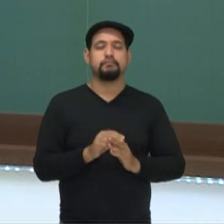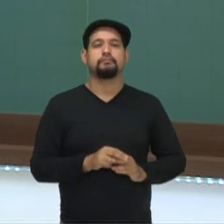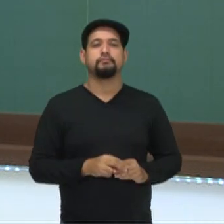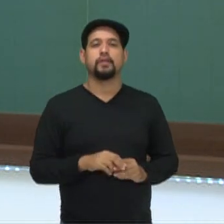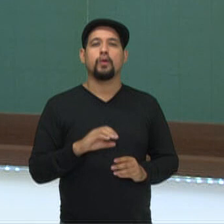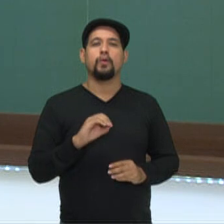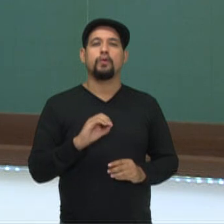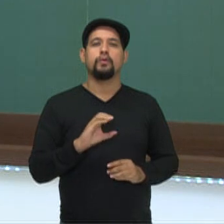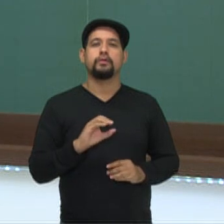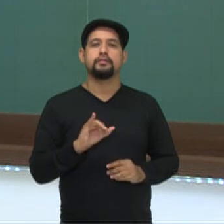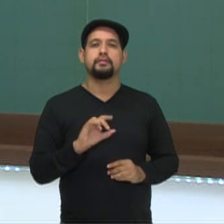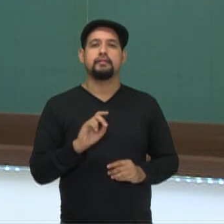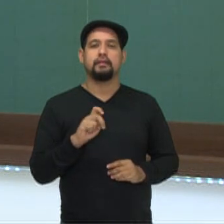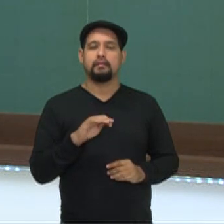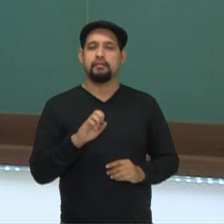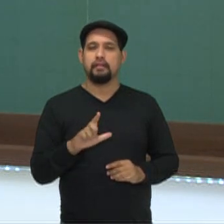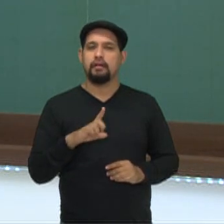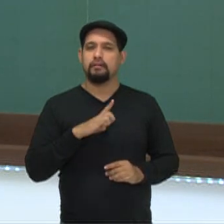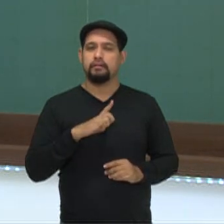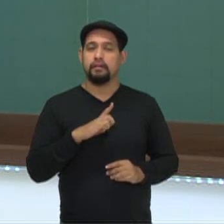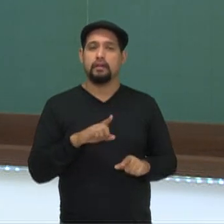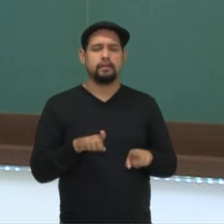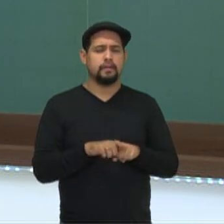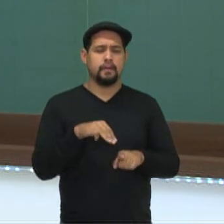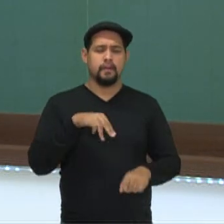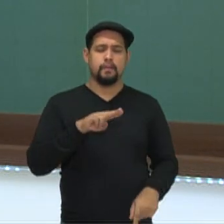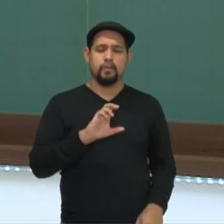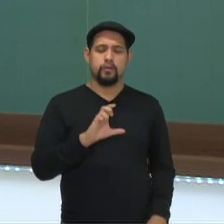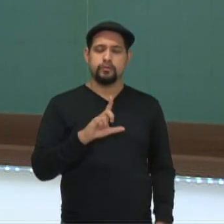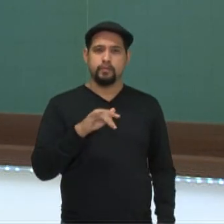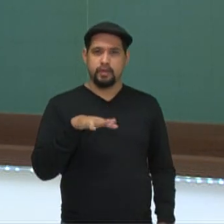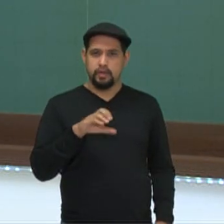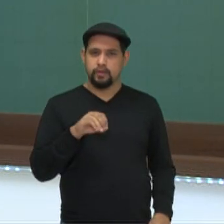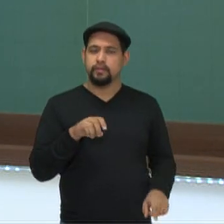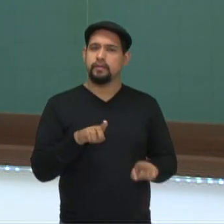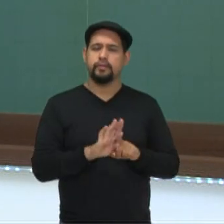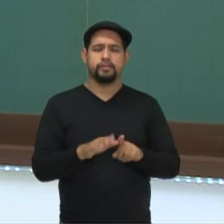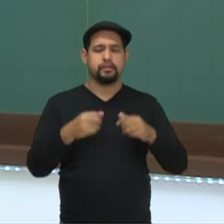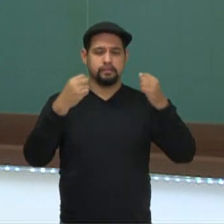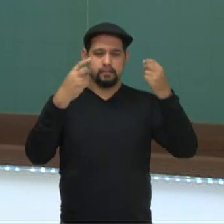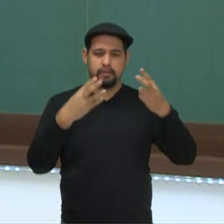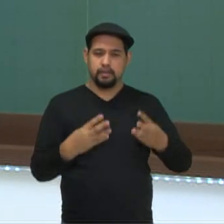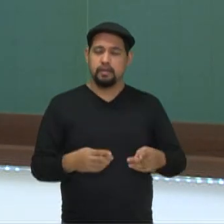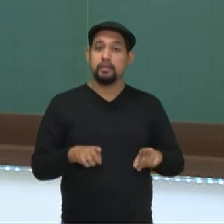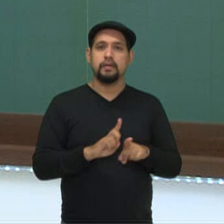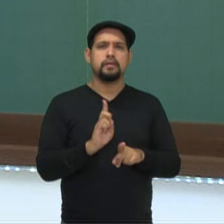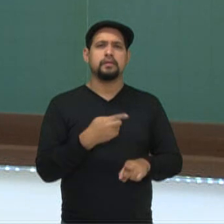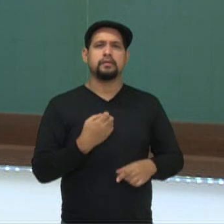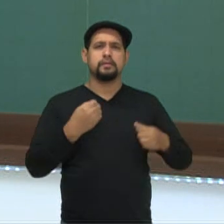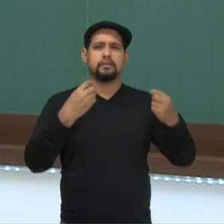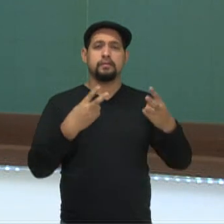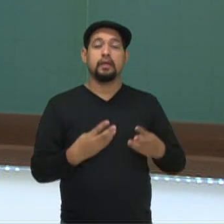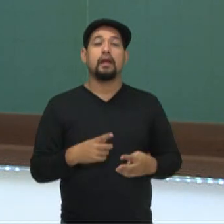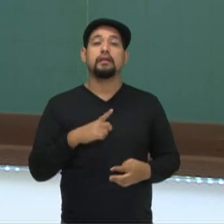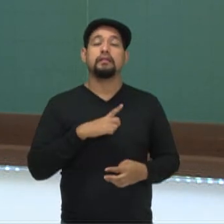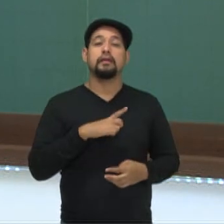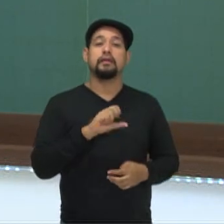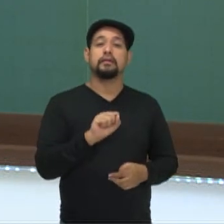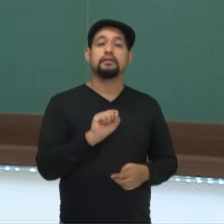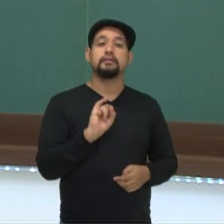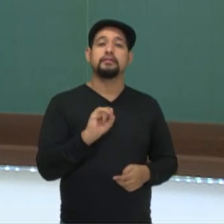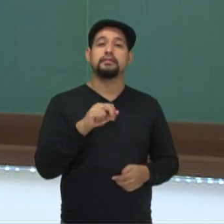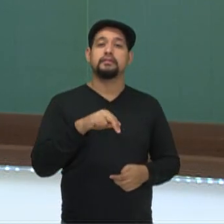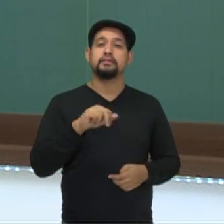ocidental, dentro do cristianismo, muçulmano, falamos da mesquita, mas poderíamos falar das sinagogas